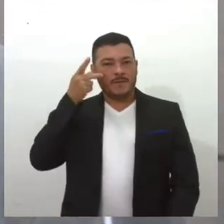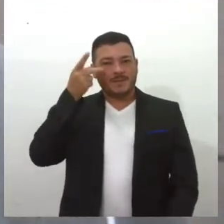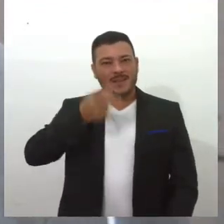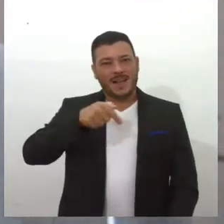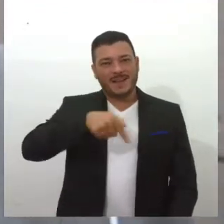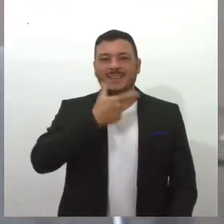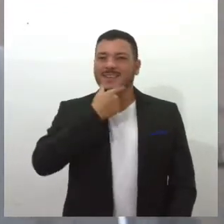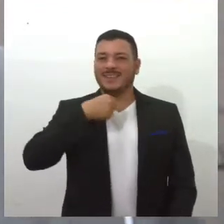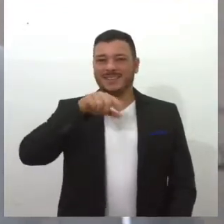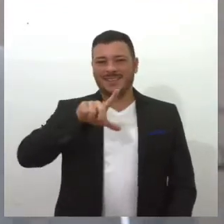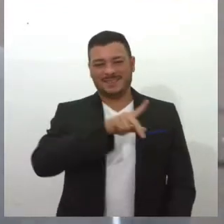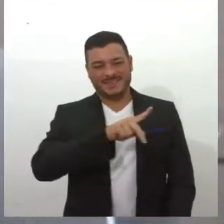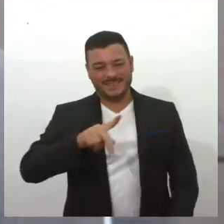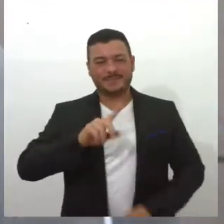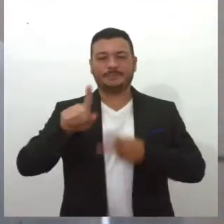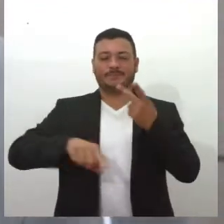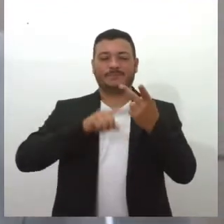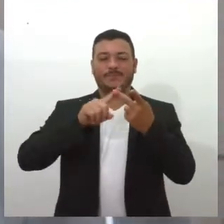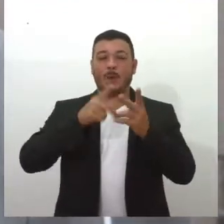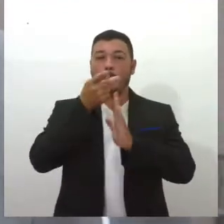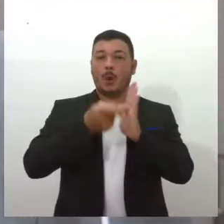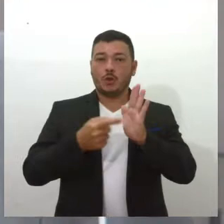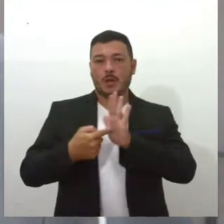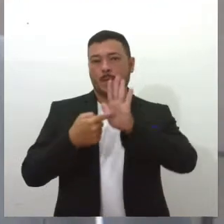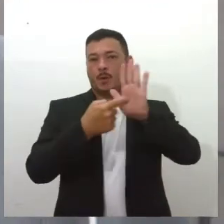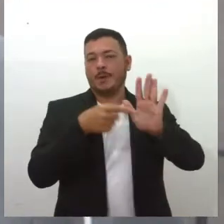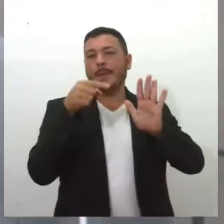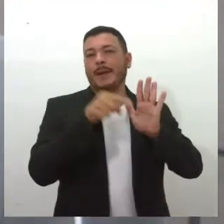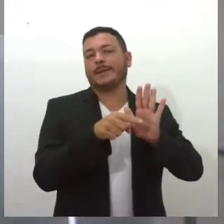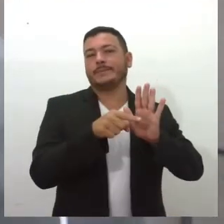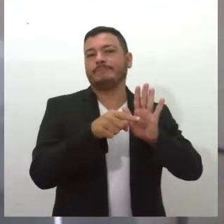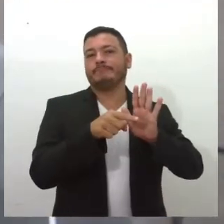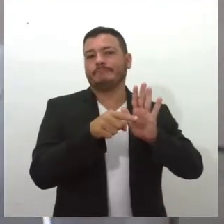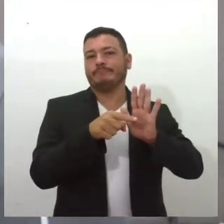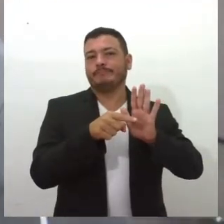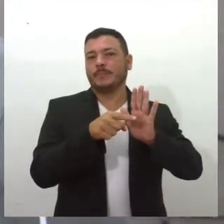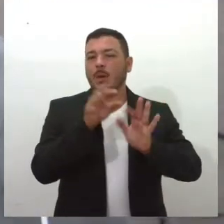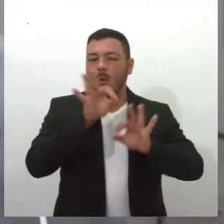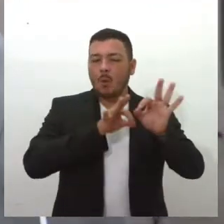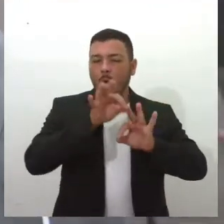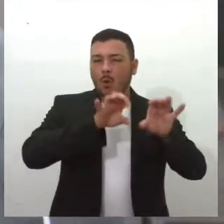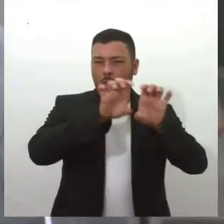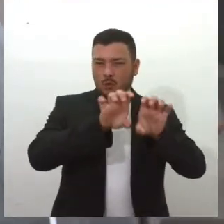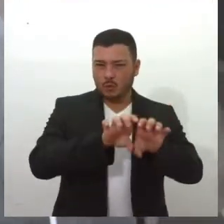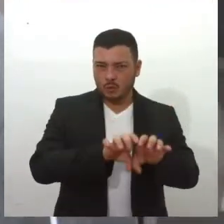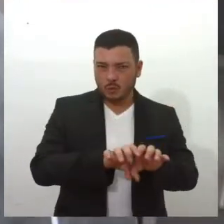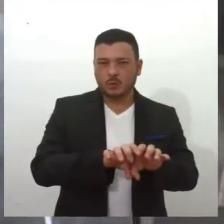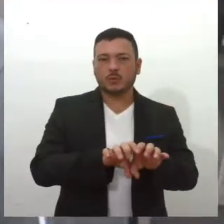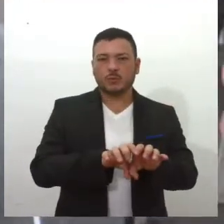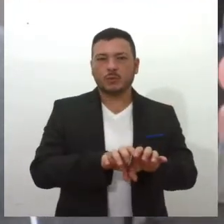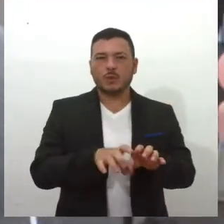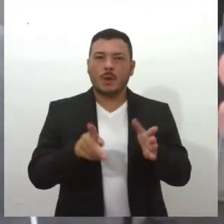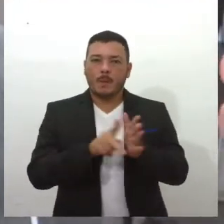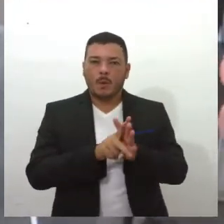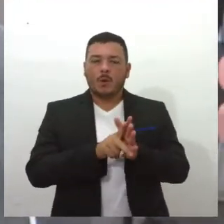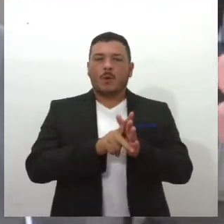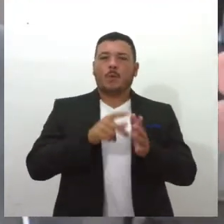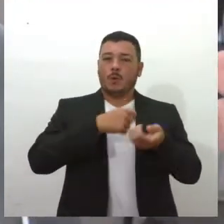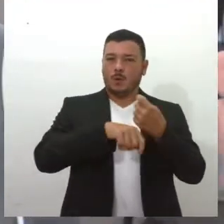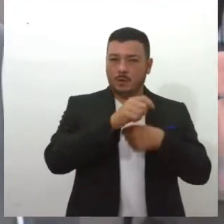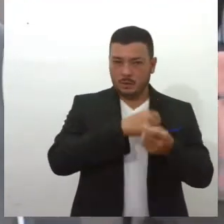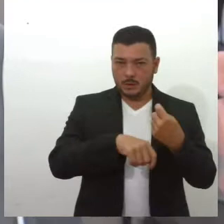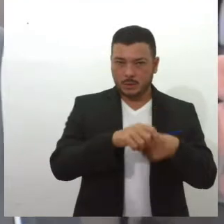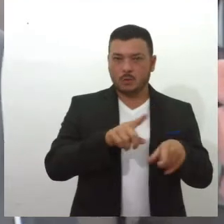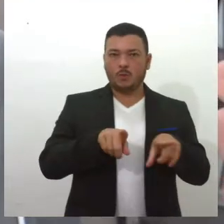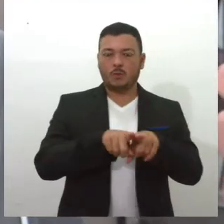Luciano. Depois trouxemos projetos de lei, de reestruturação, né, não só do ponto de vista administrativo, como do ponto de